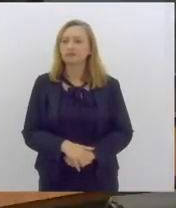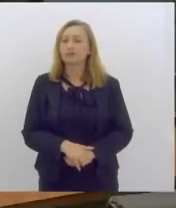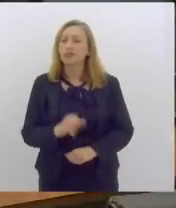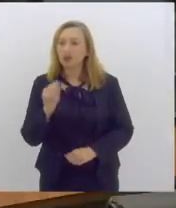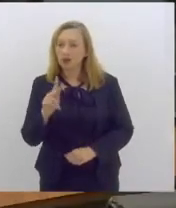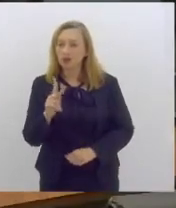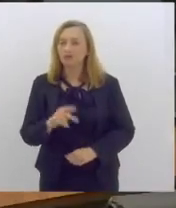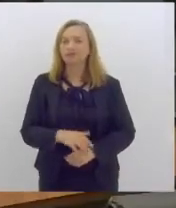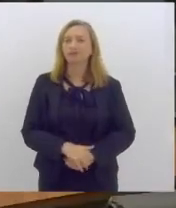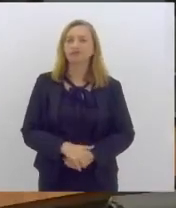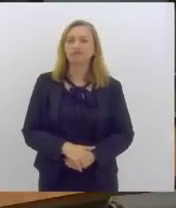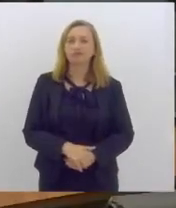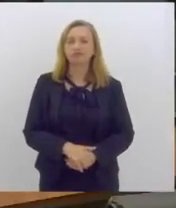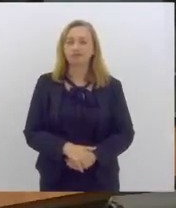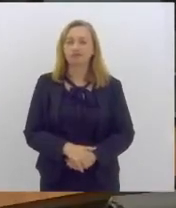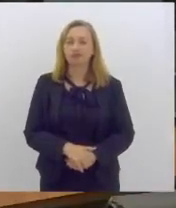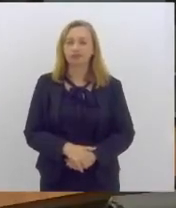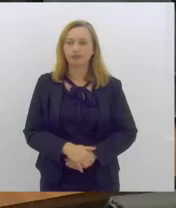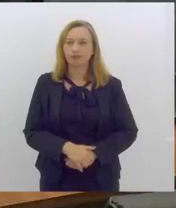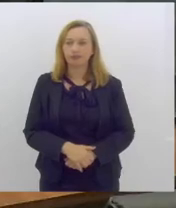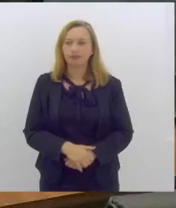é oque é